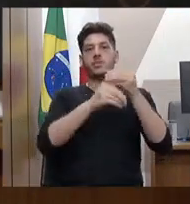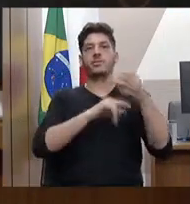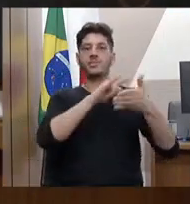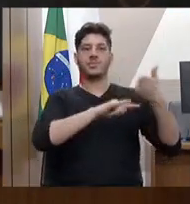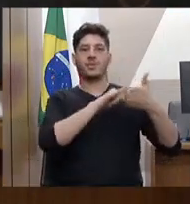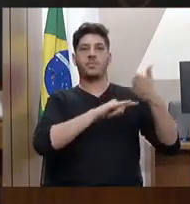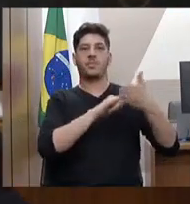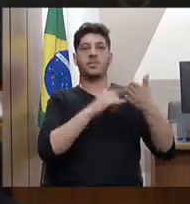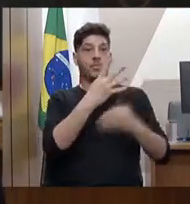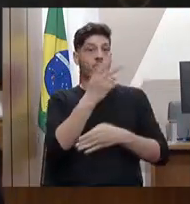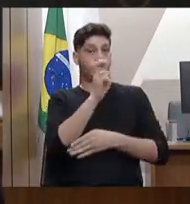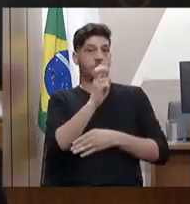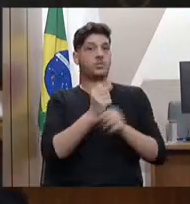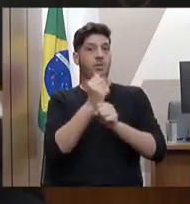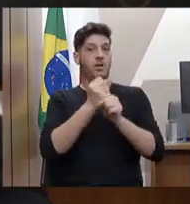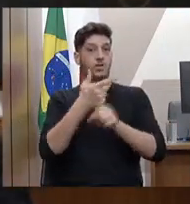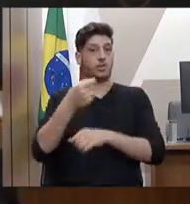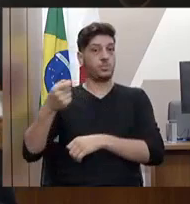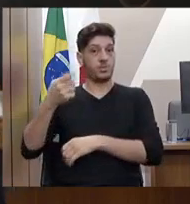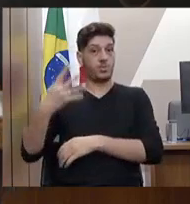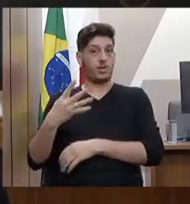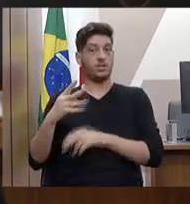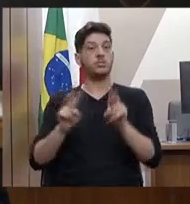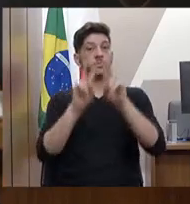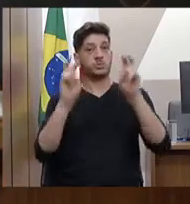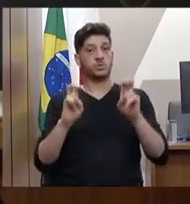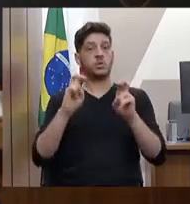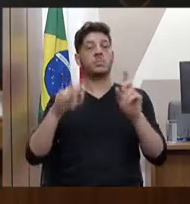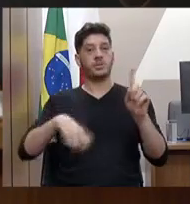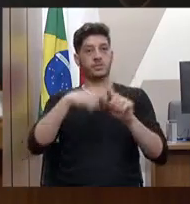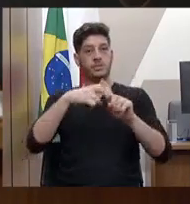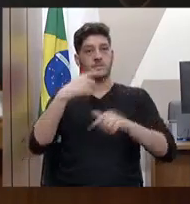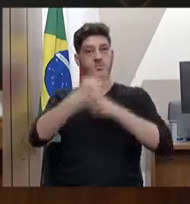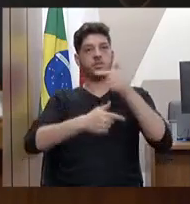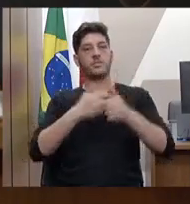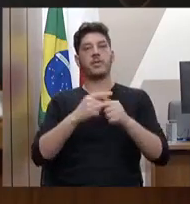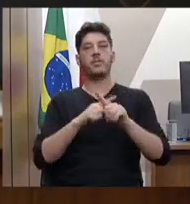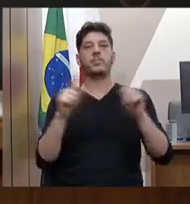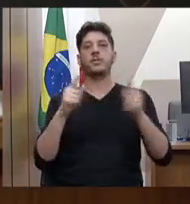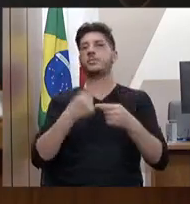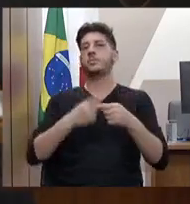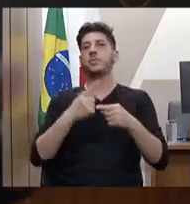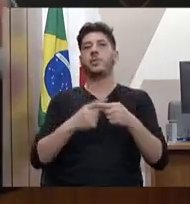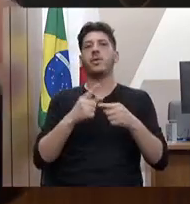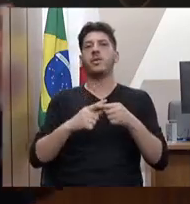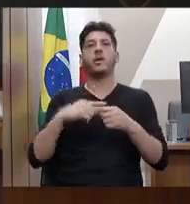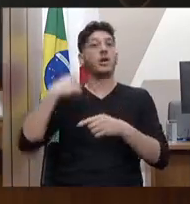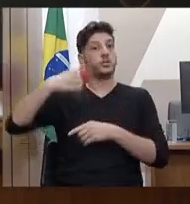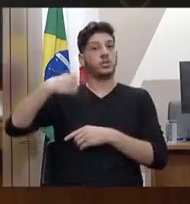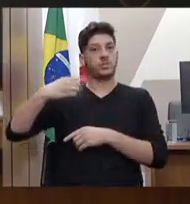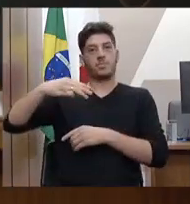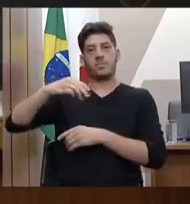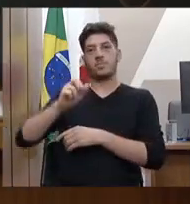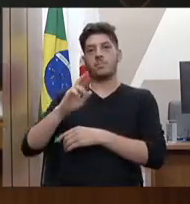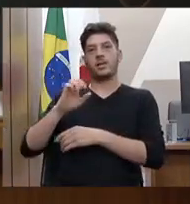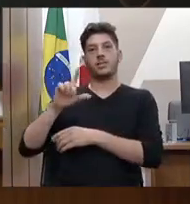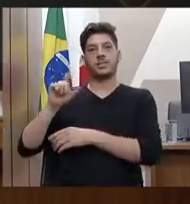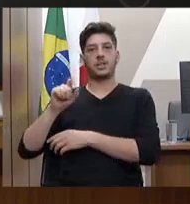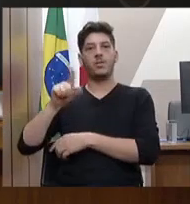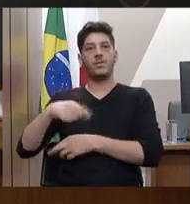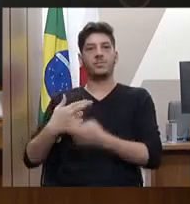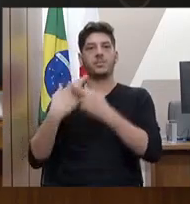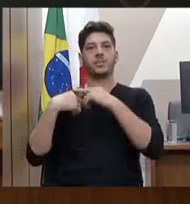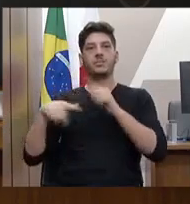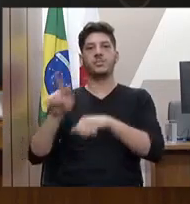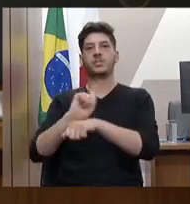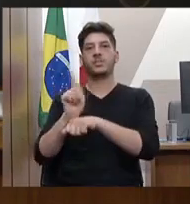2004 os acidentes de trabalho bom E por que que o Dr Marcelo tá aqui na condição de gestor de